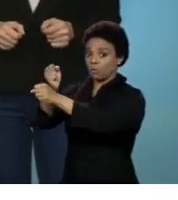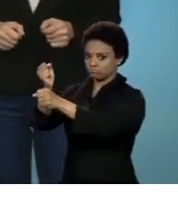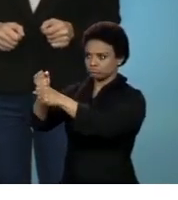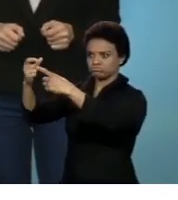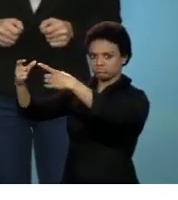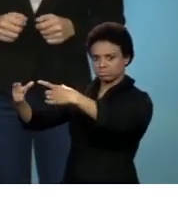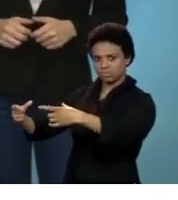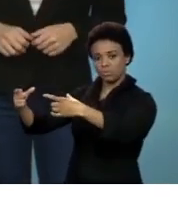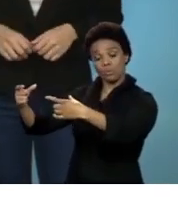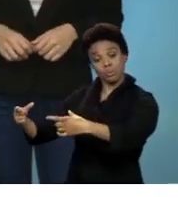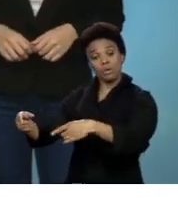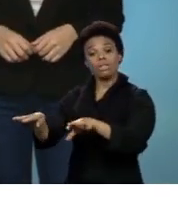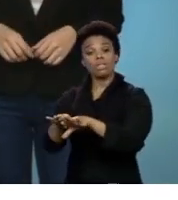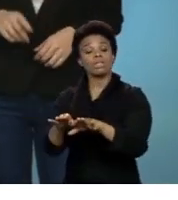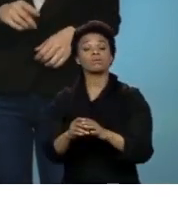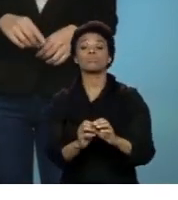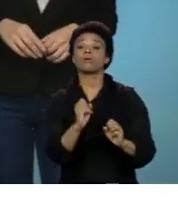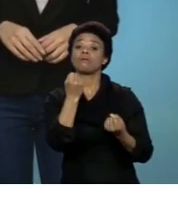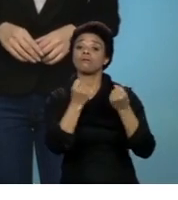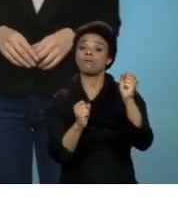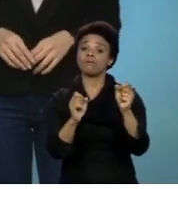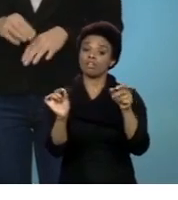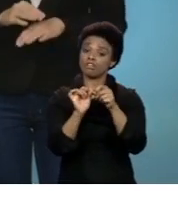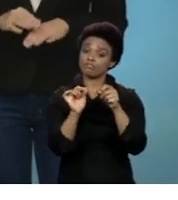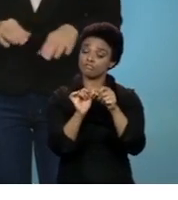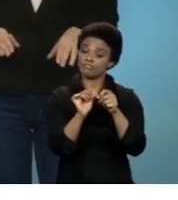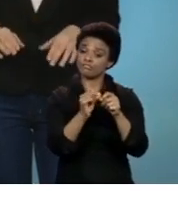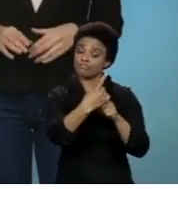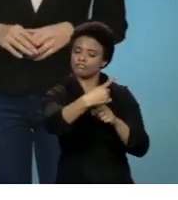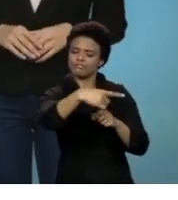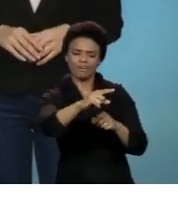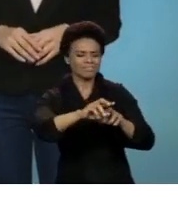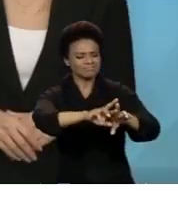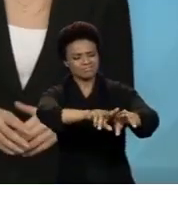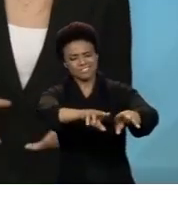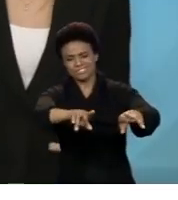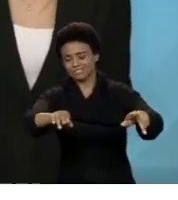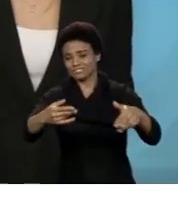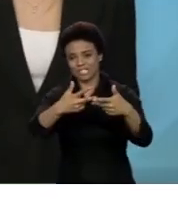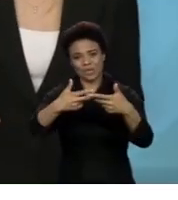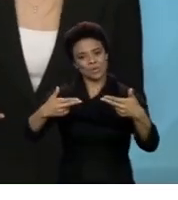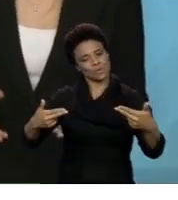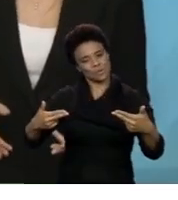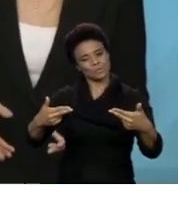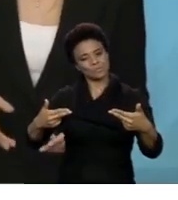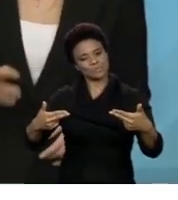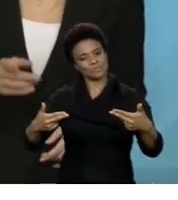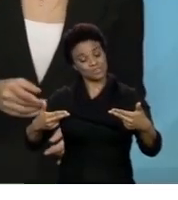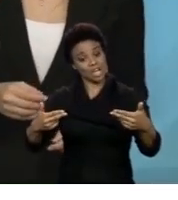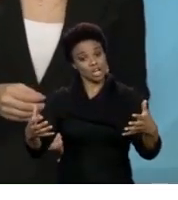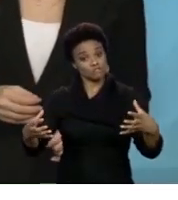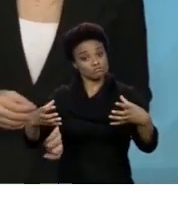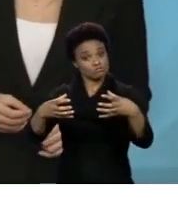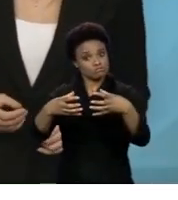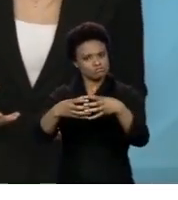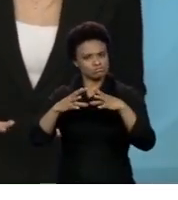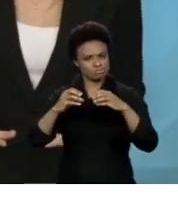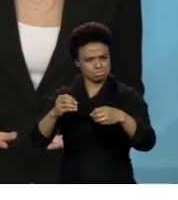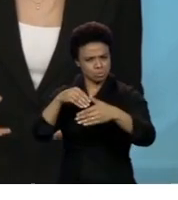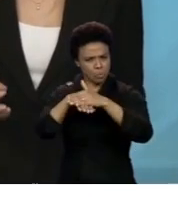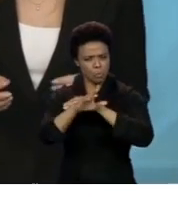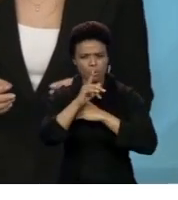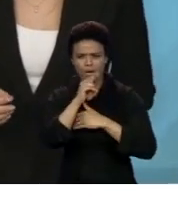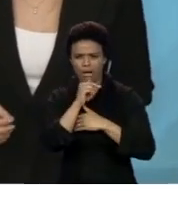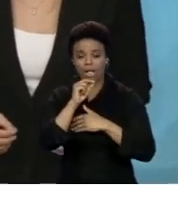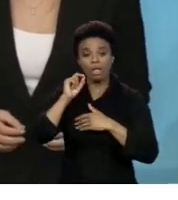e os reservatórios industrializados, que são fabricados de diversos materiais. Junto aos reservatórios, é necessário pensar na